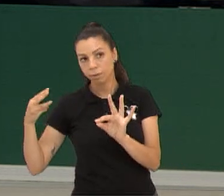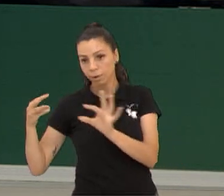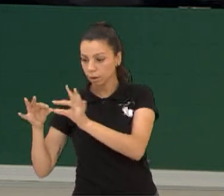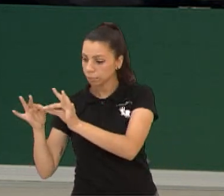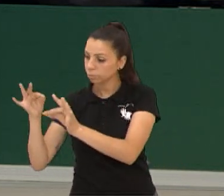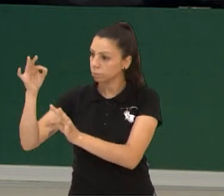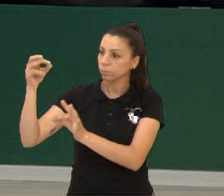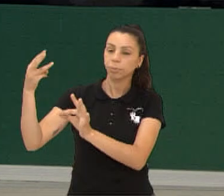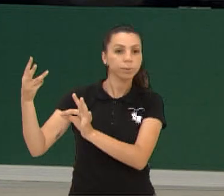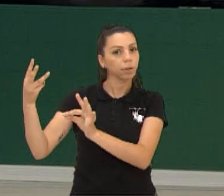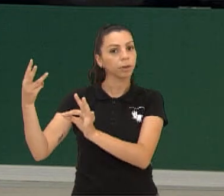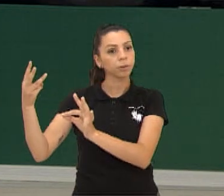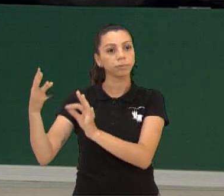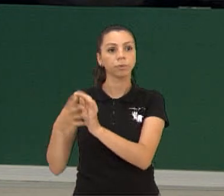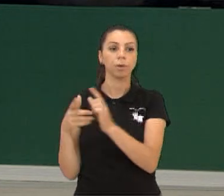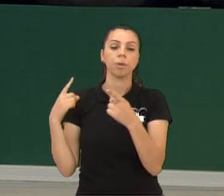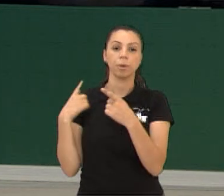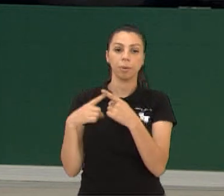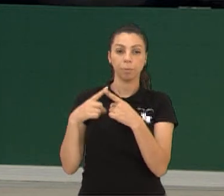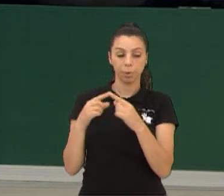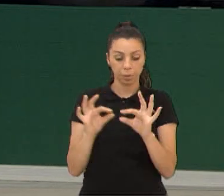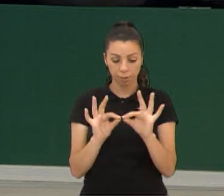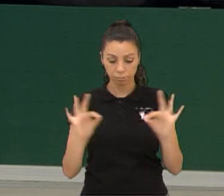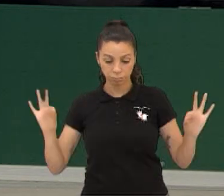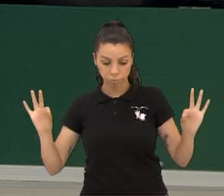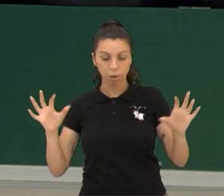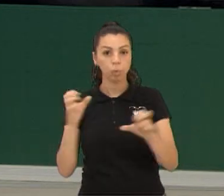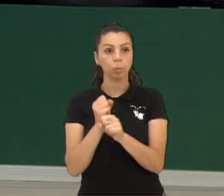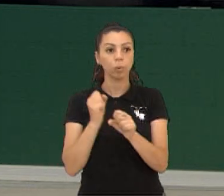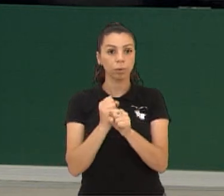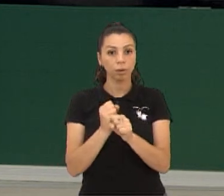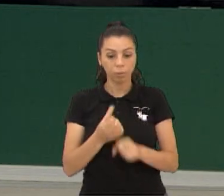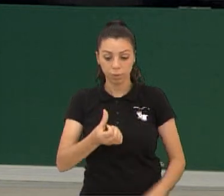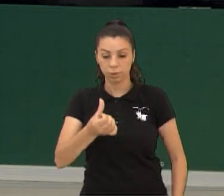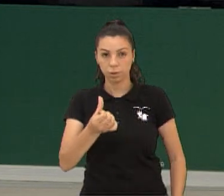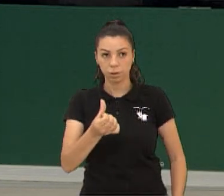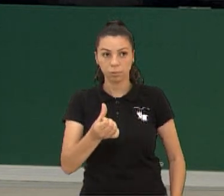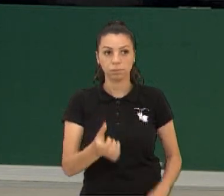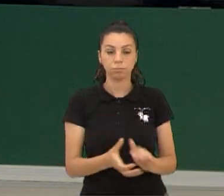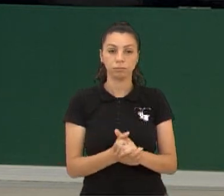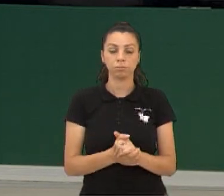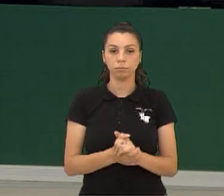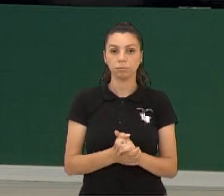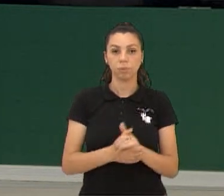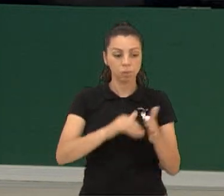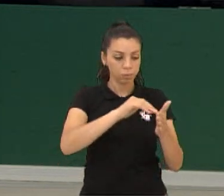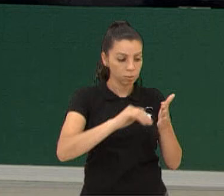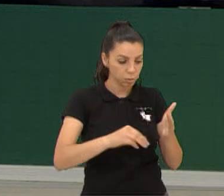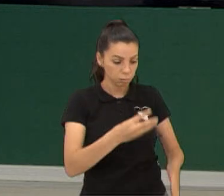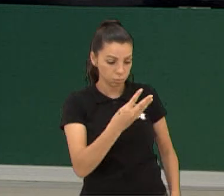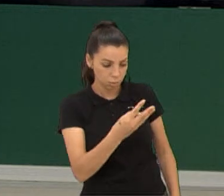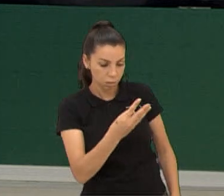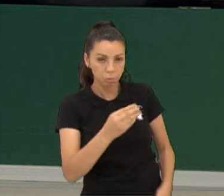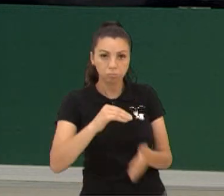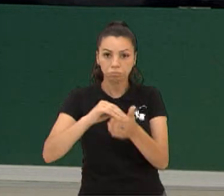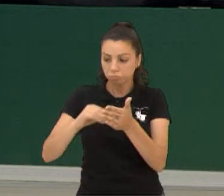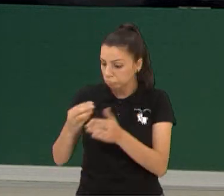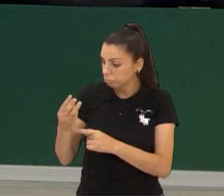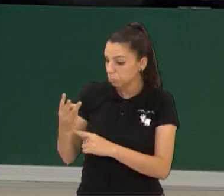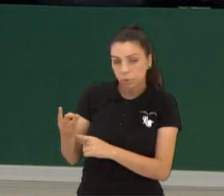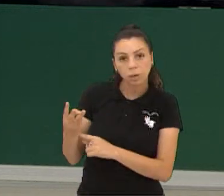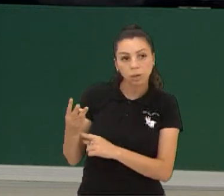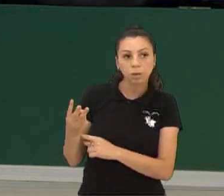por 3, não é verdade? Porque esse 6, se eu tirar esse 3 aqui, esse pedaço que me sobra é 3. Então, eu tenho